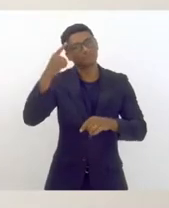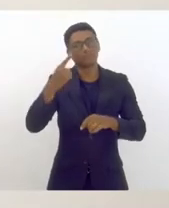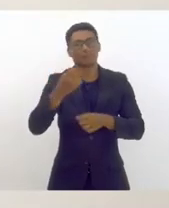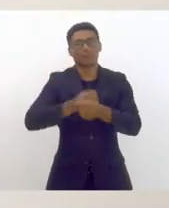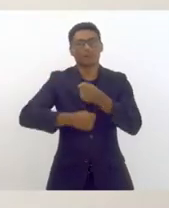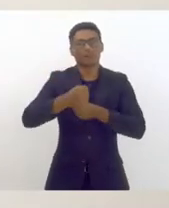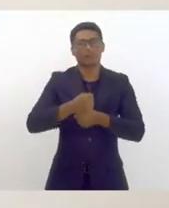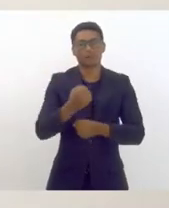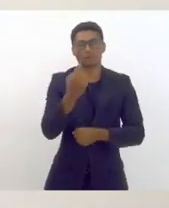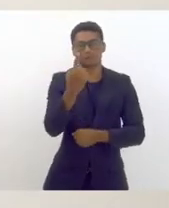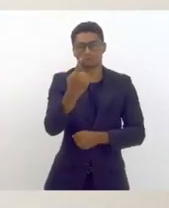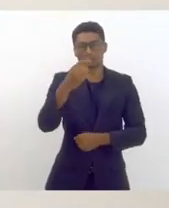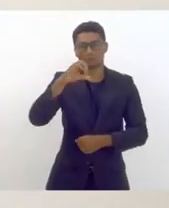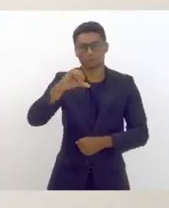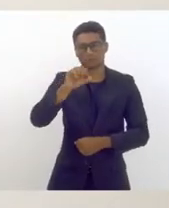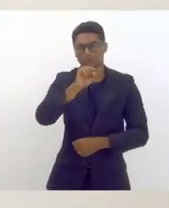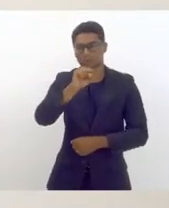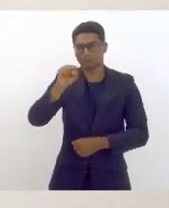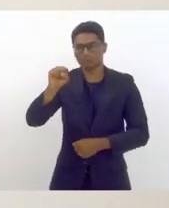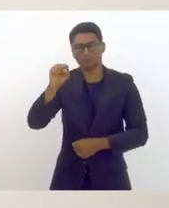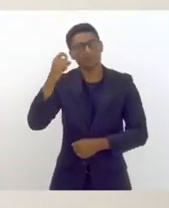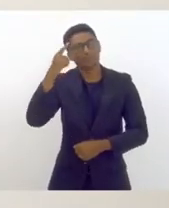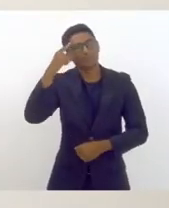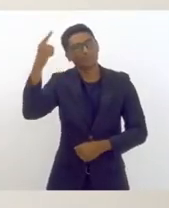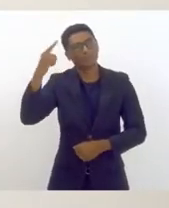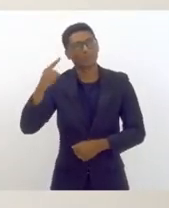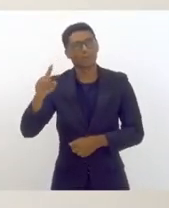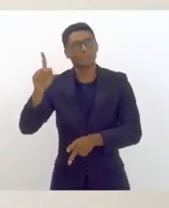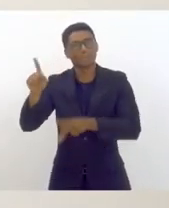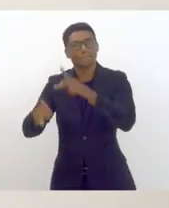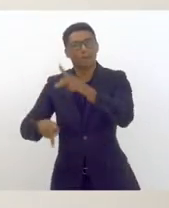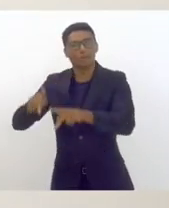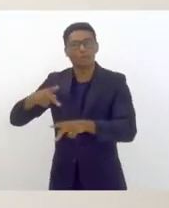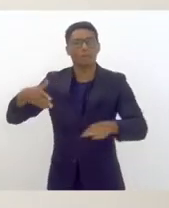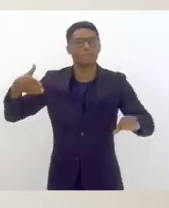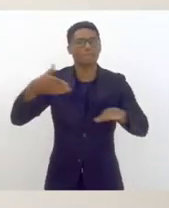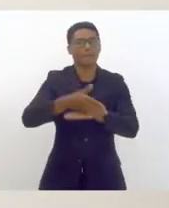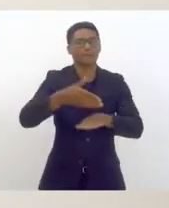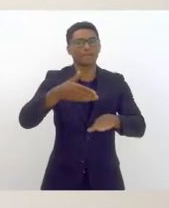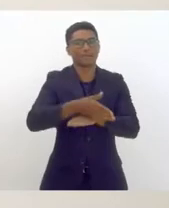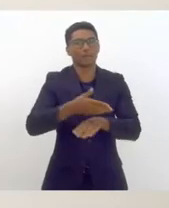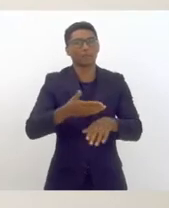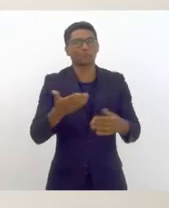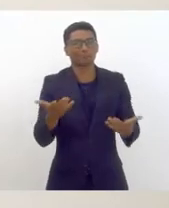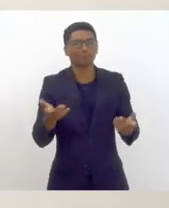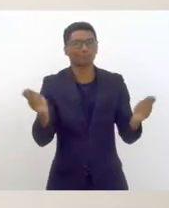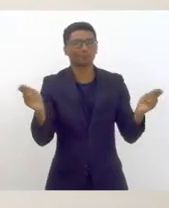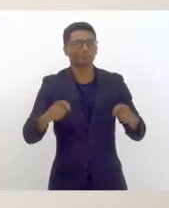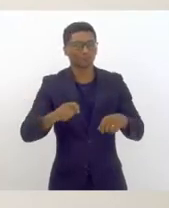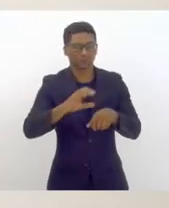popular foi implementada a partir da Constituição. Para vocês terem uma ideia, Victor,